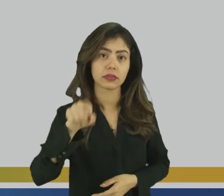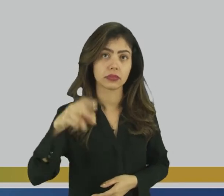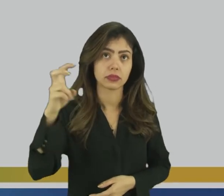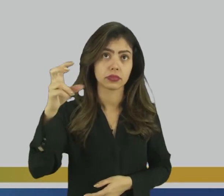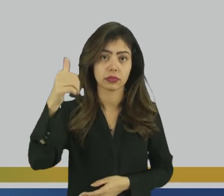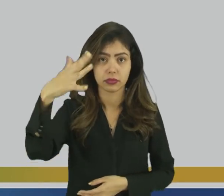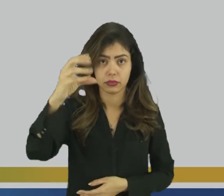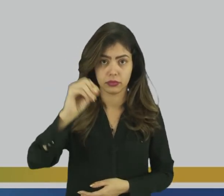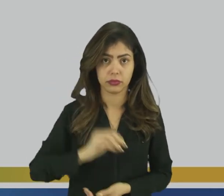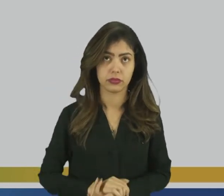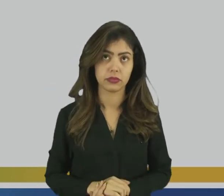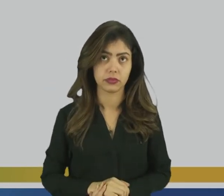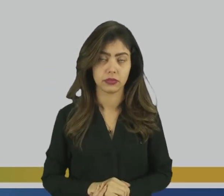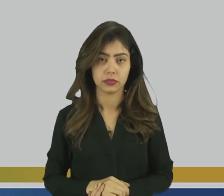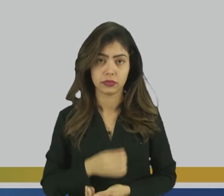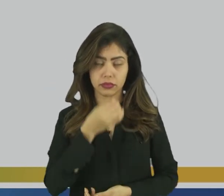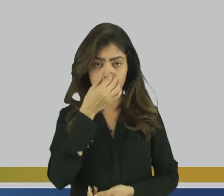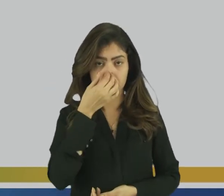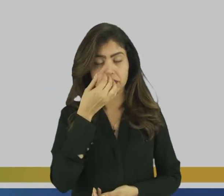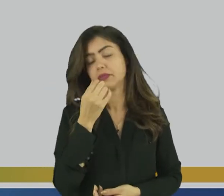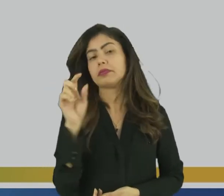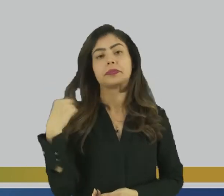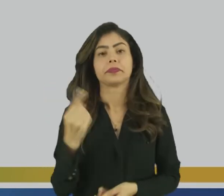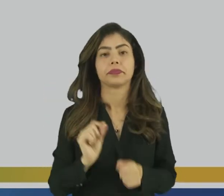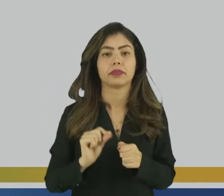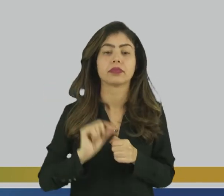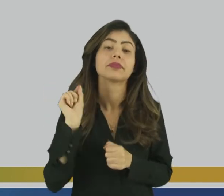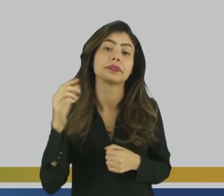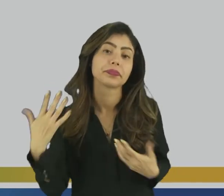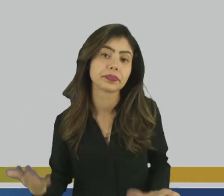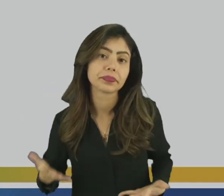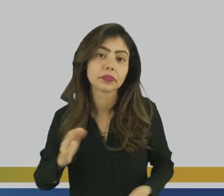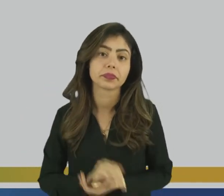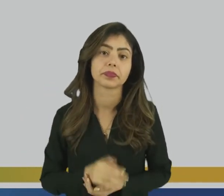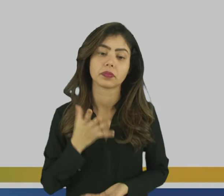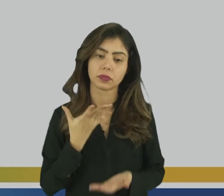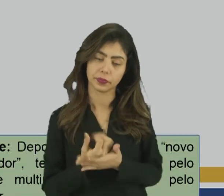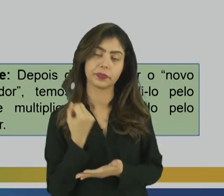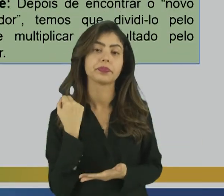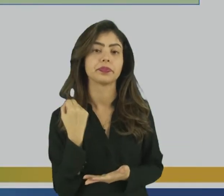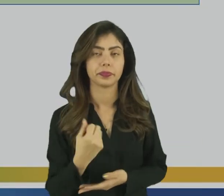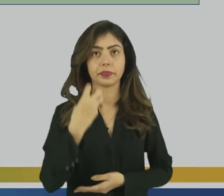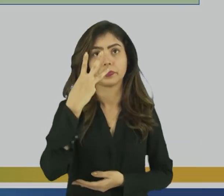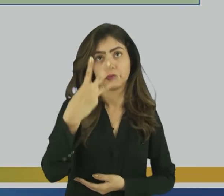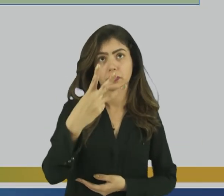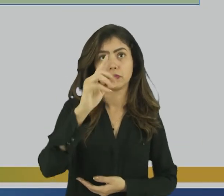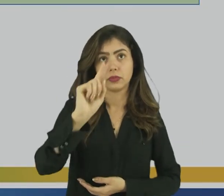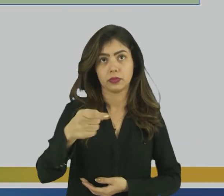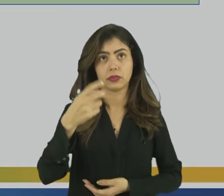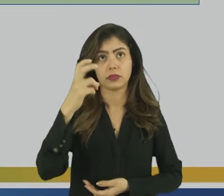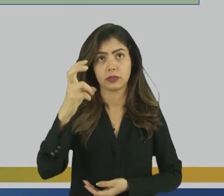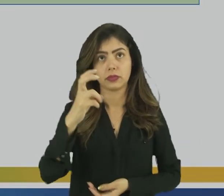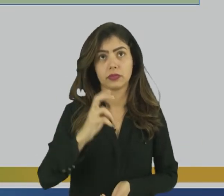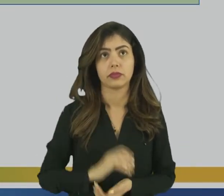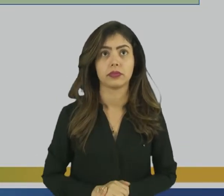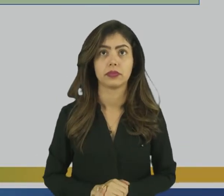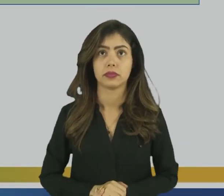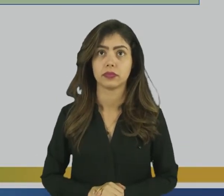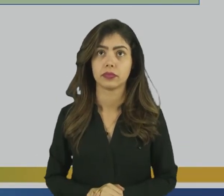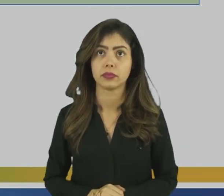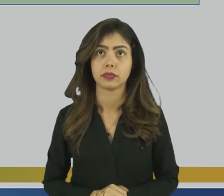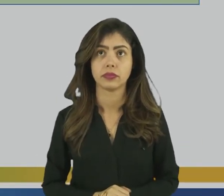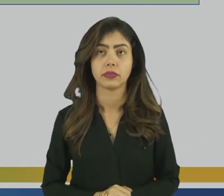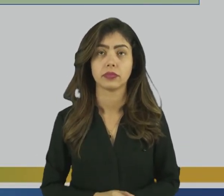é 10. Então, o que nós vamos fazer, pessoal? Nós vamos pegar 3 meios